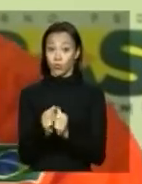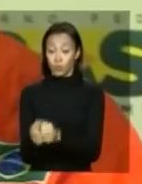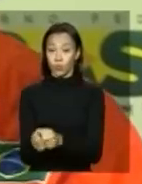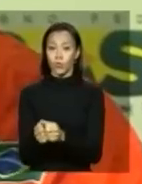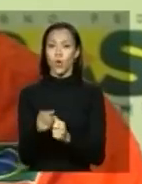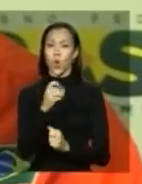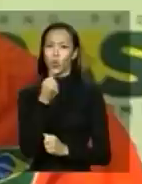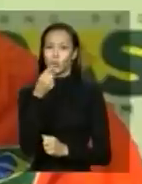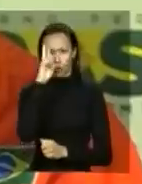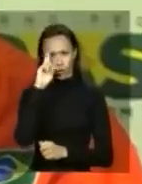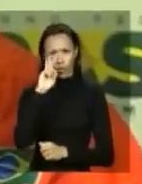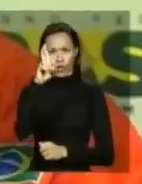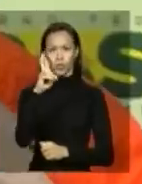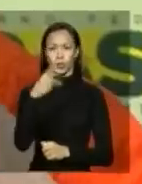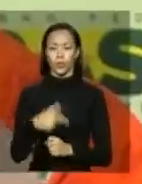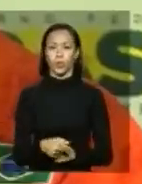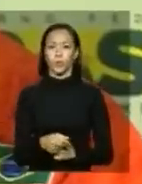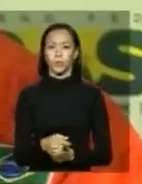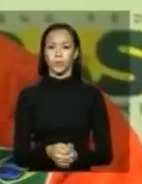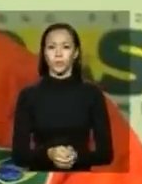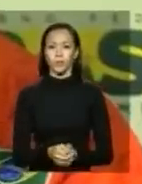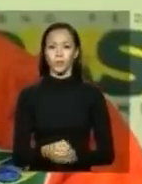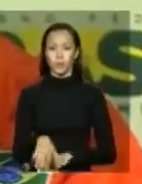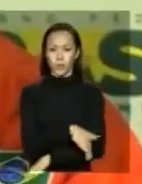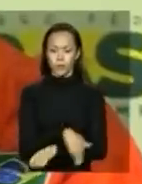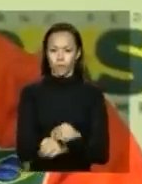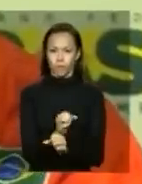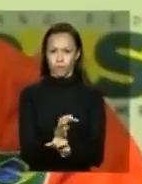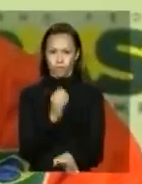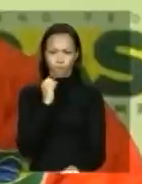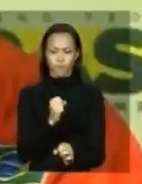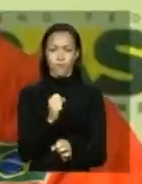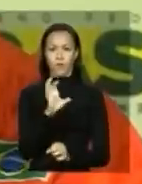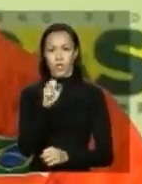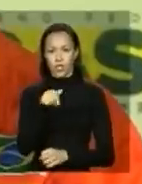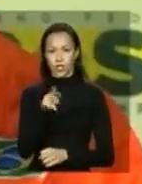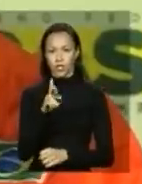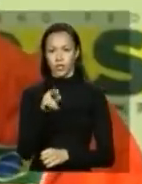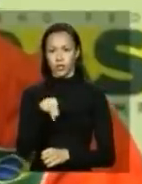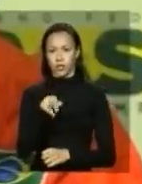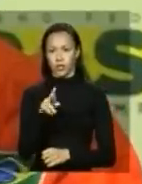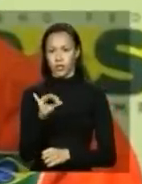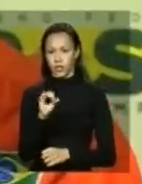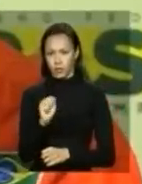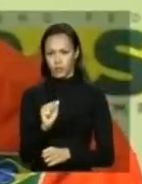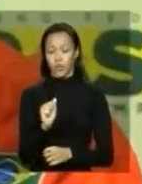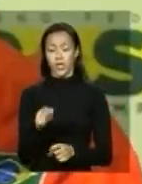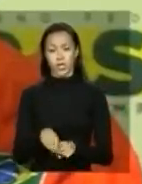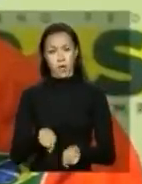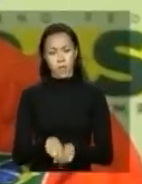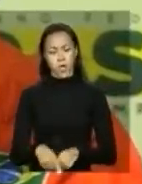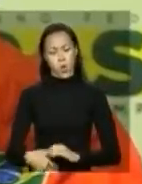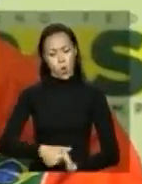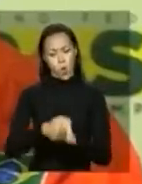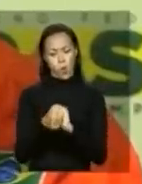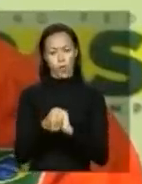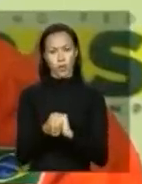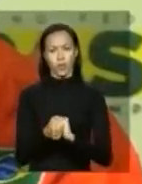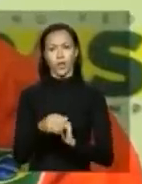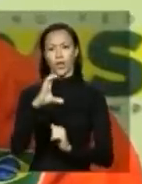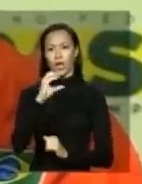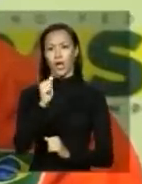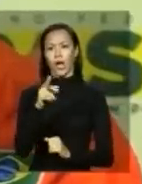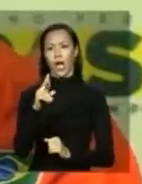diretor de engenharia, o ex-diretor de engenharia, Duque. Queria cumprimentar o senhor Carlos